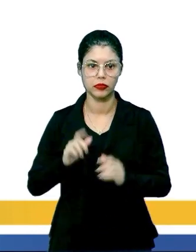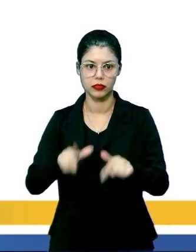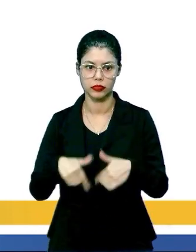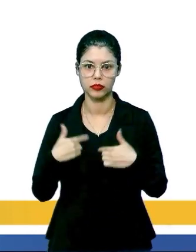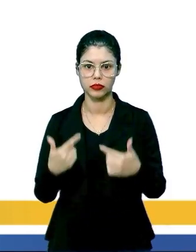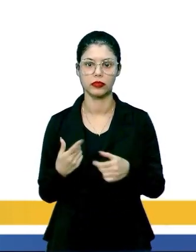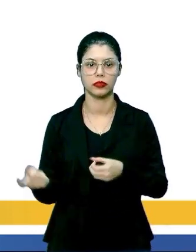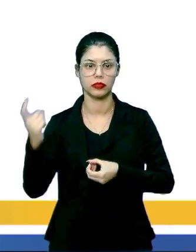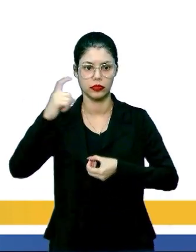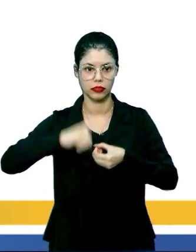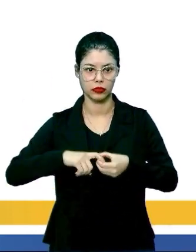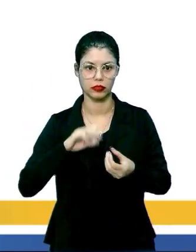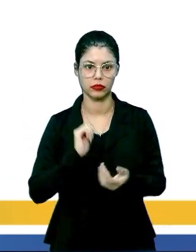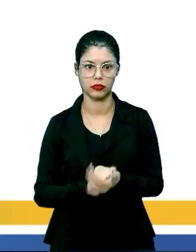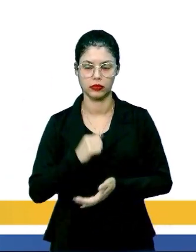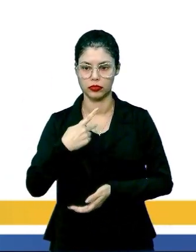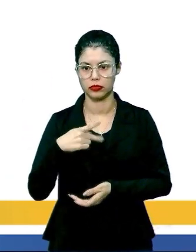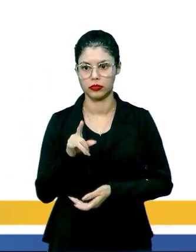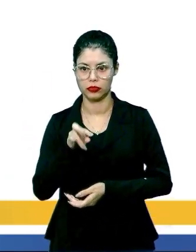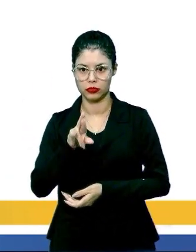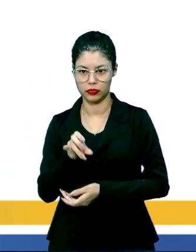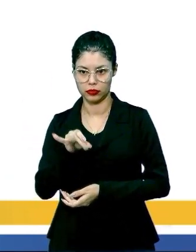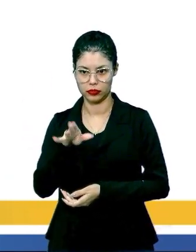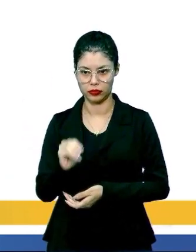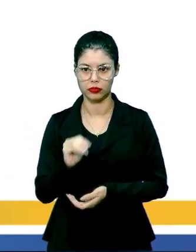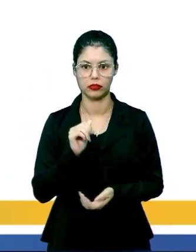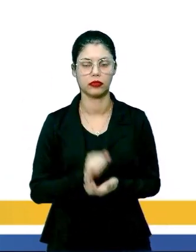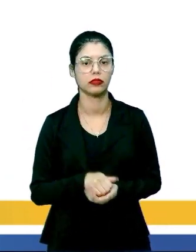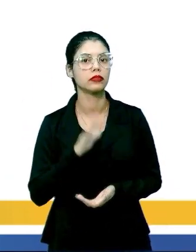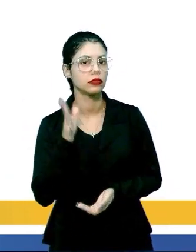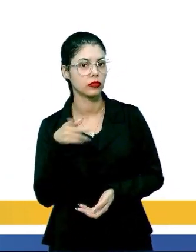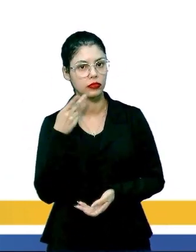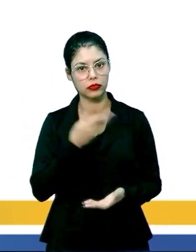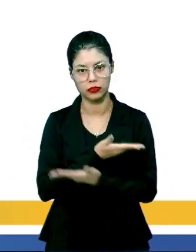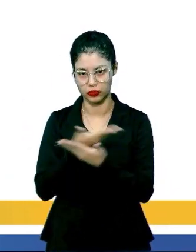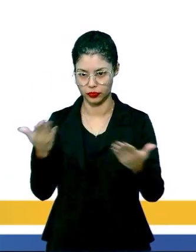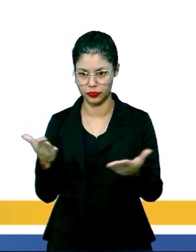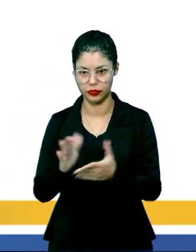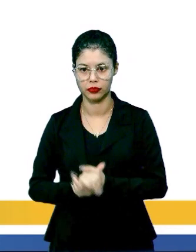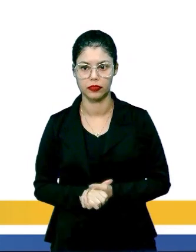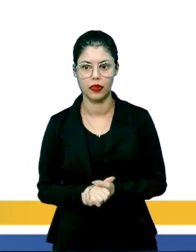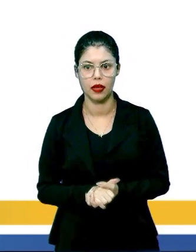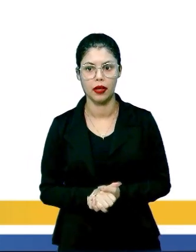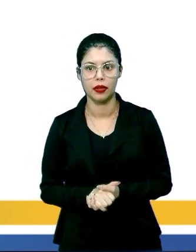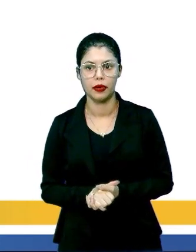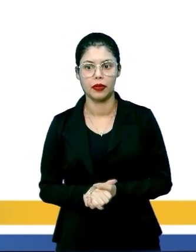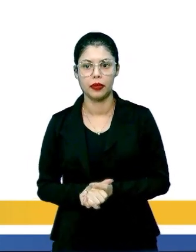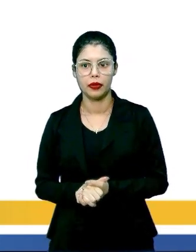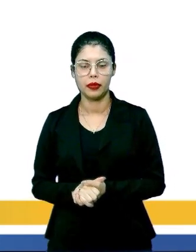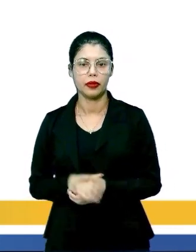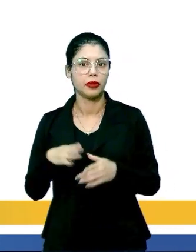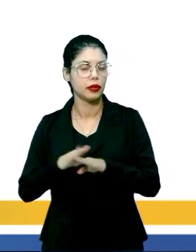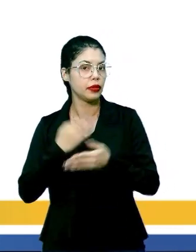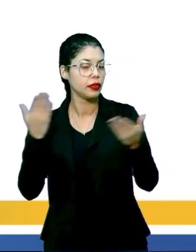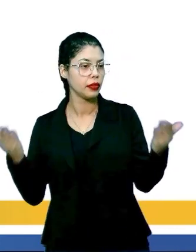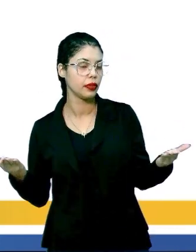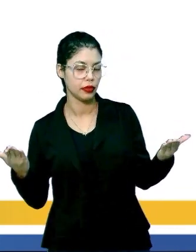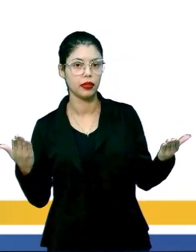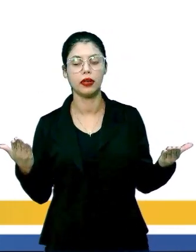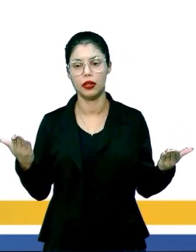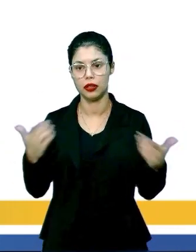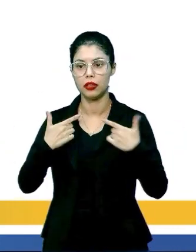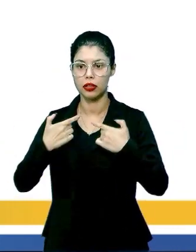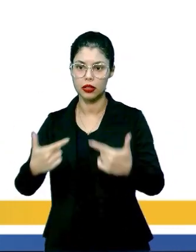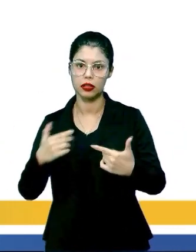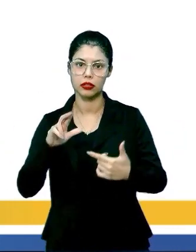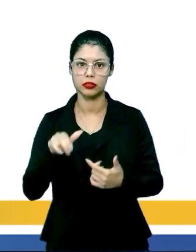defendendo, né, a volta da monarquia através do padroado, que nem eu já falei para vocês, né? Então, a Guerra de Canudos,